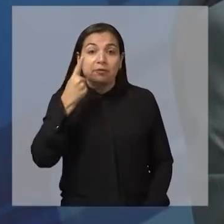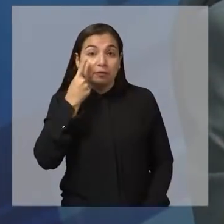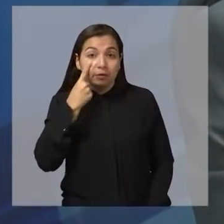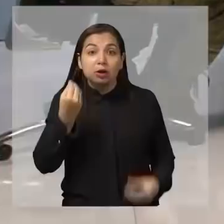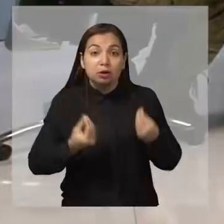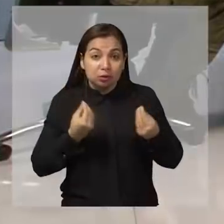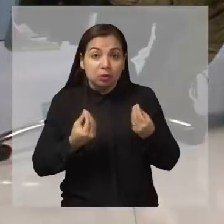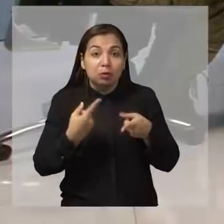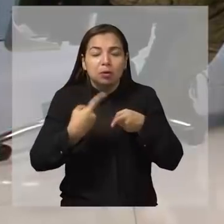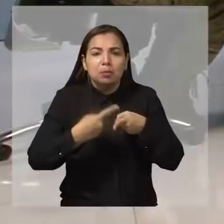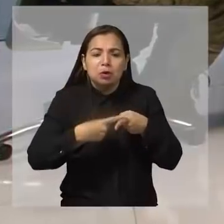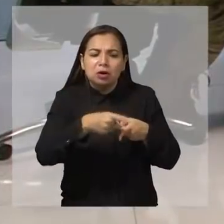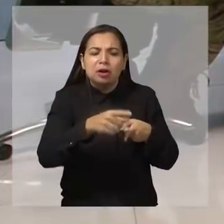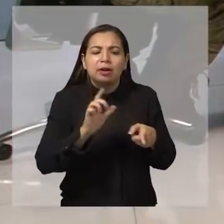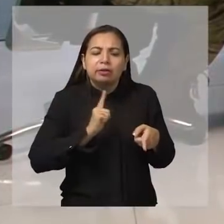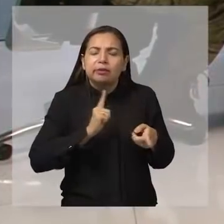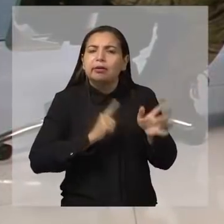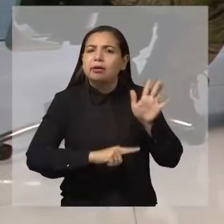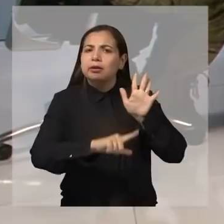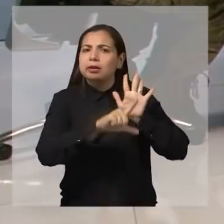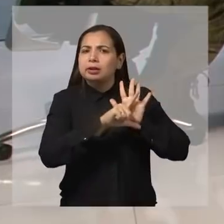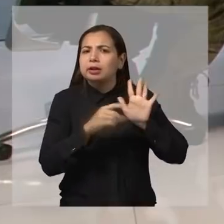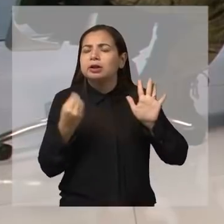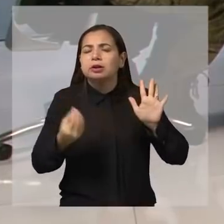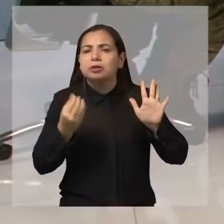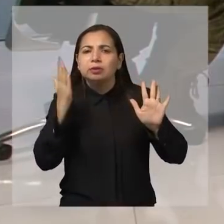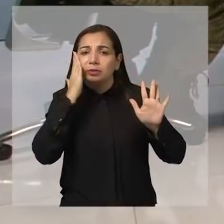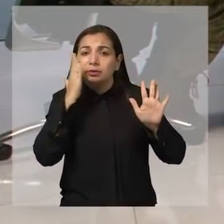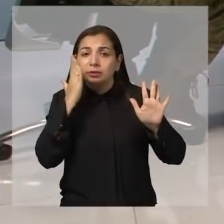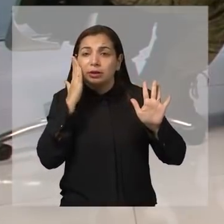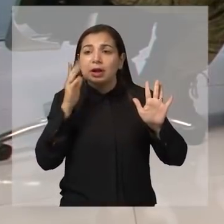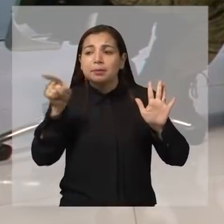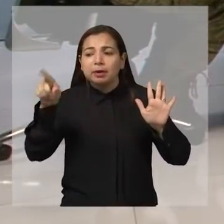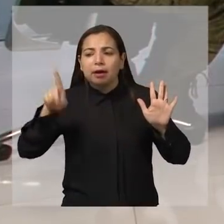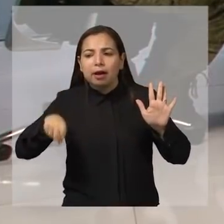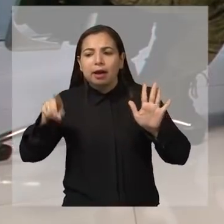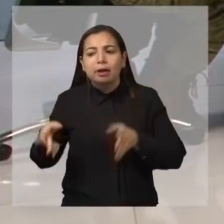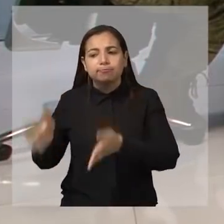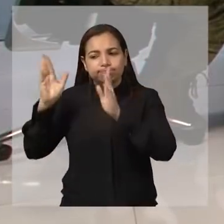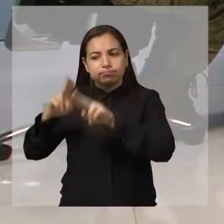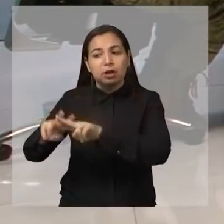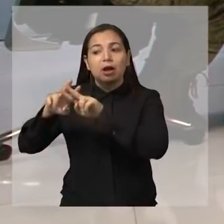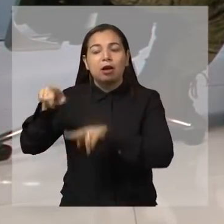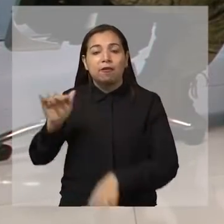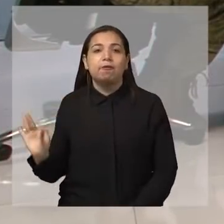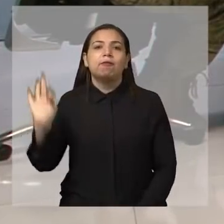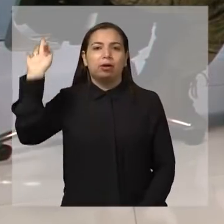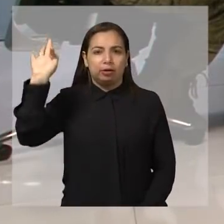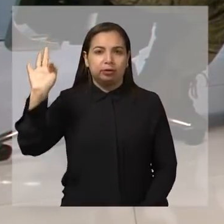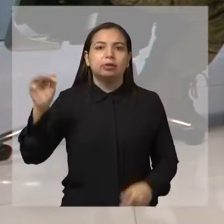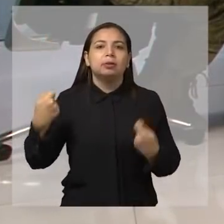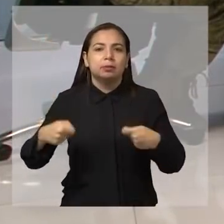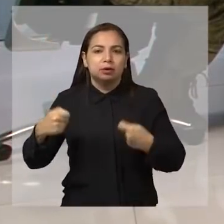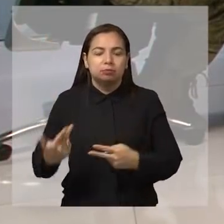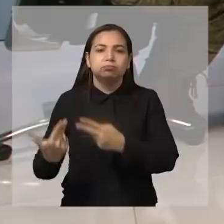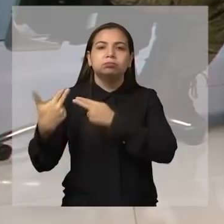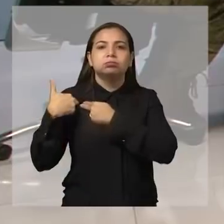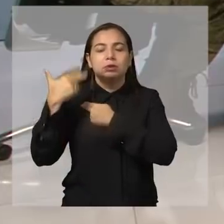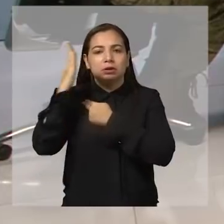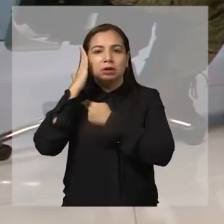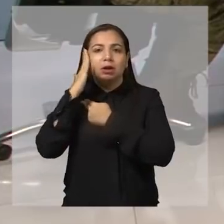nenhuma legislação, a gente tem, consegue mandar para uma unidade federal, consegue responsabilizar em alguma